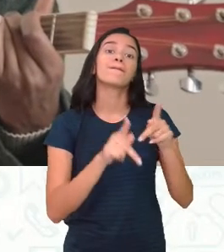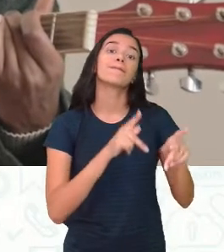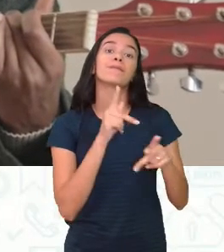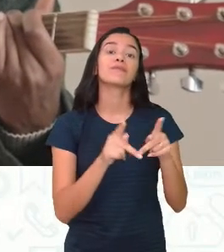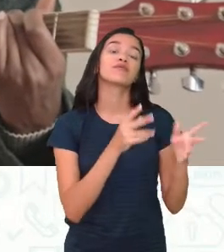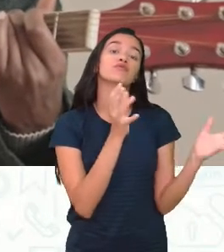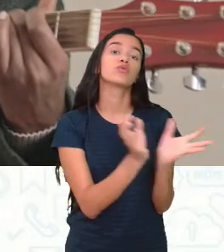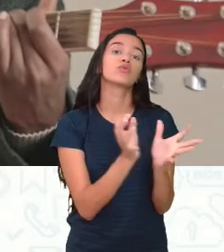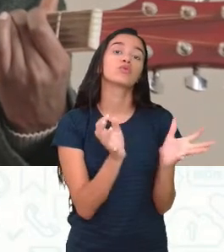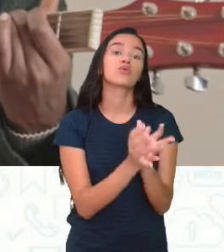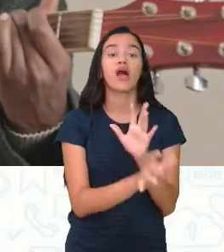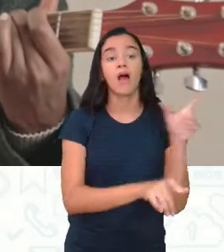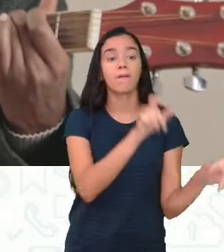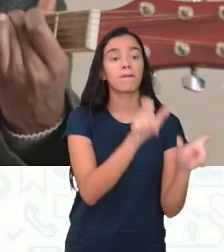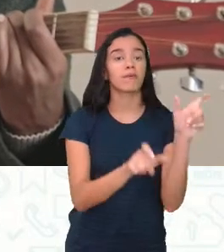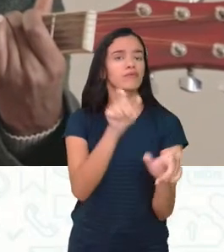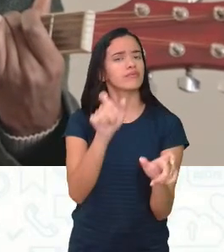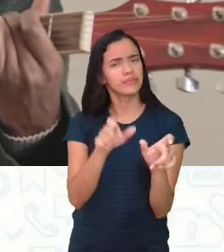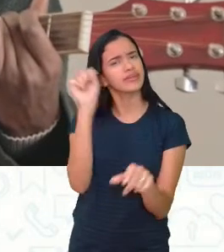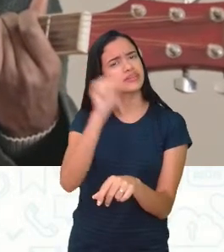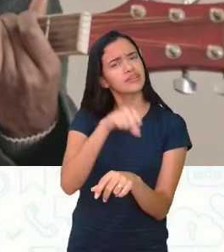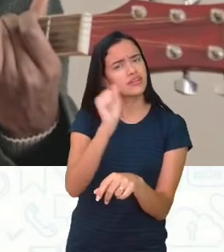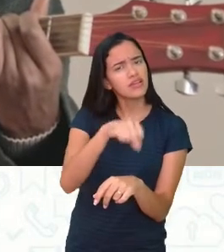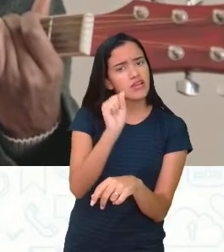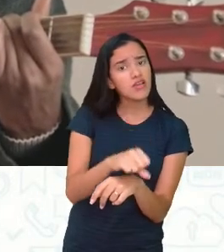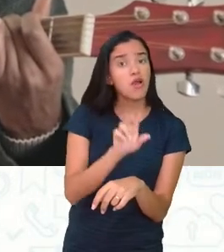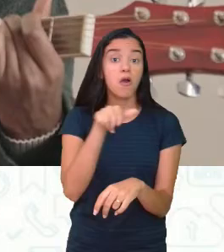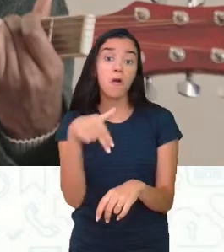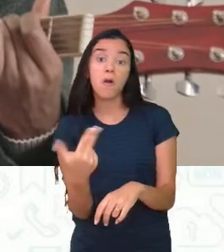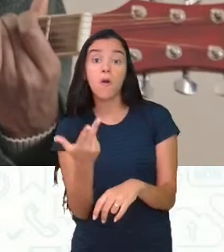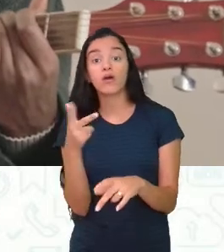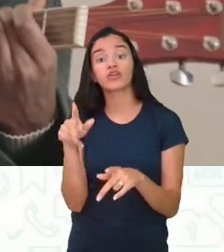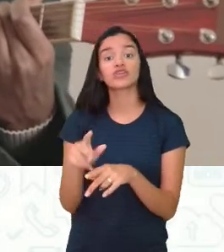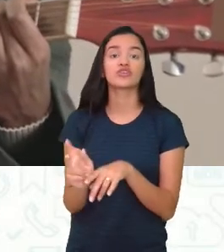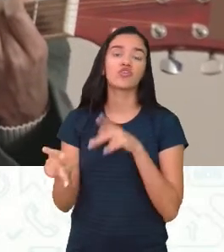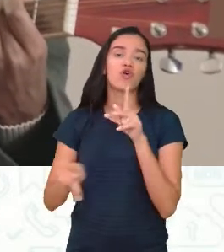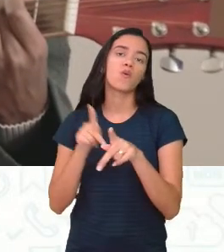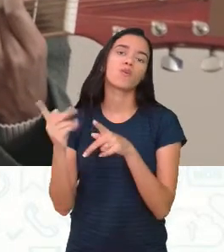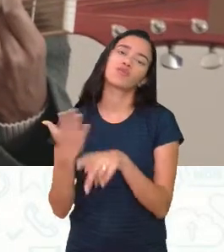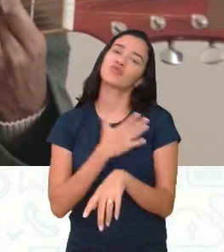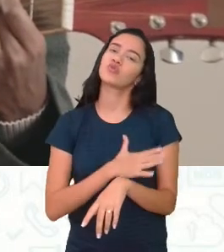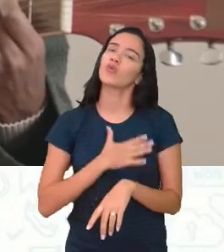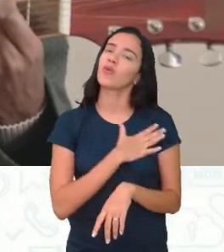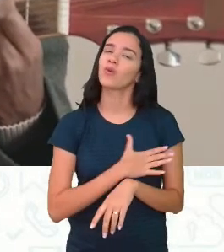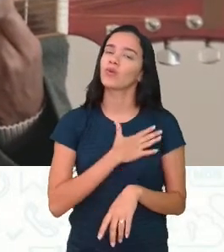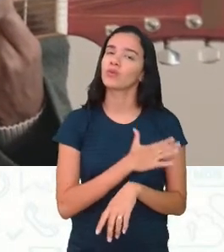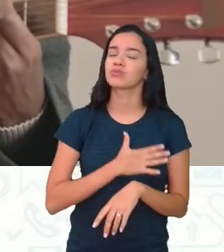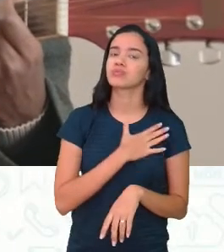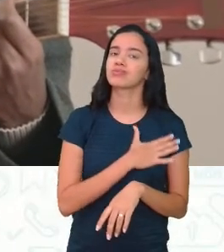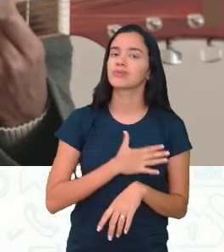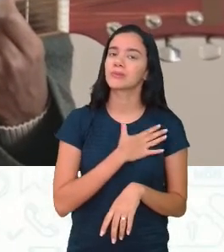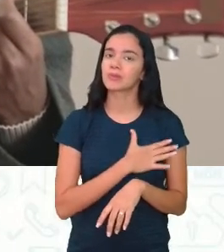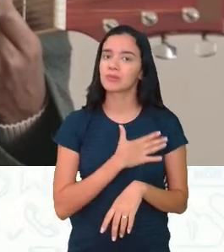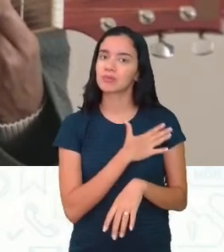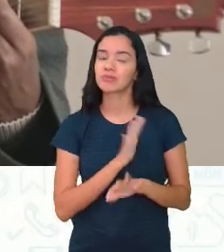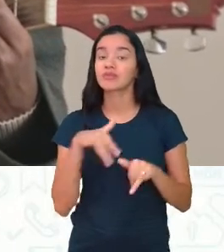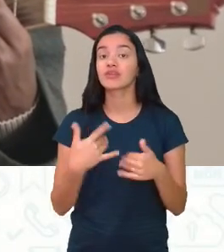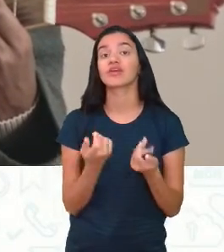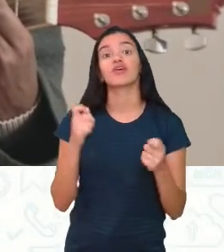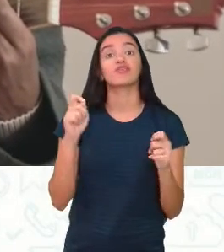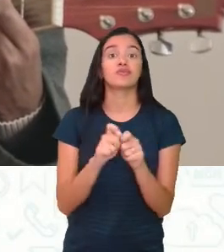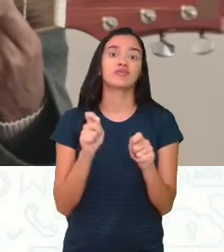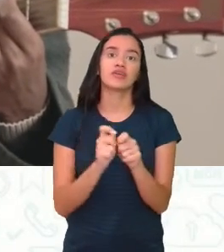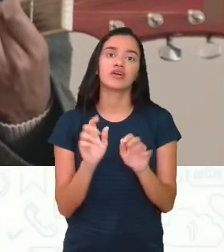povo. Sim, ou é a música que o povo gosta, né? É a música que o povo